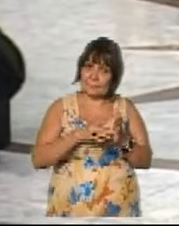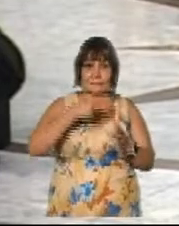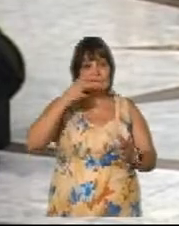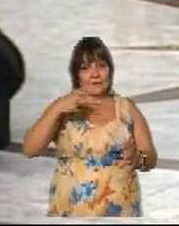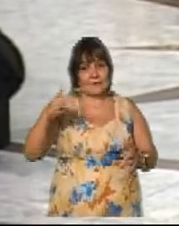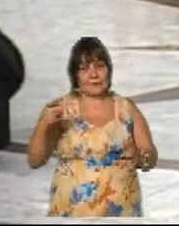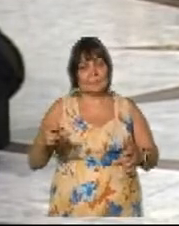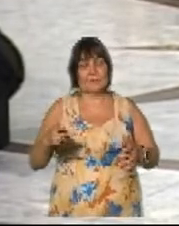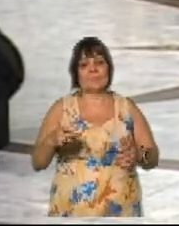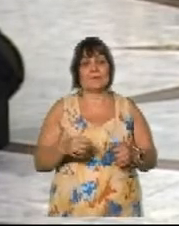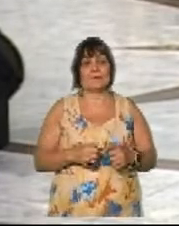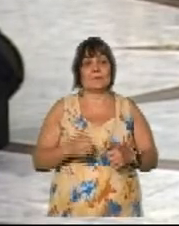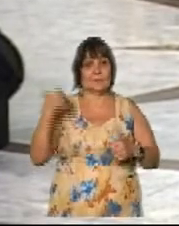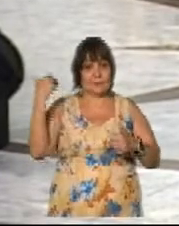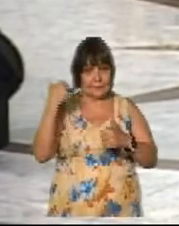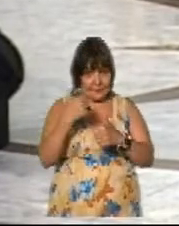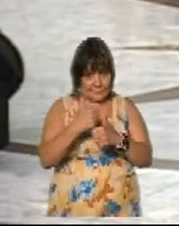serviço ao próximo.